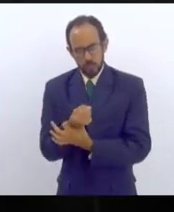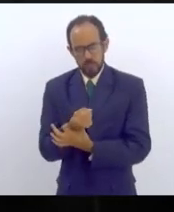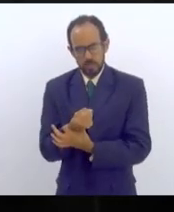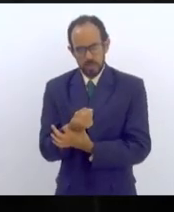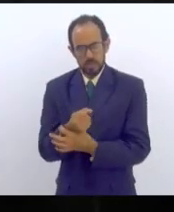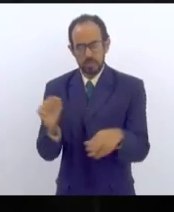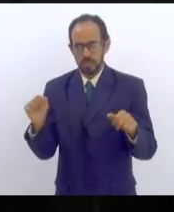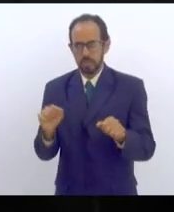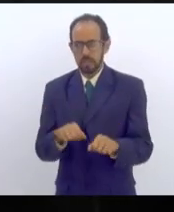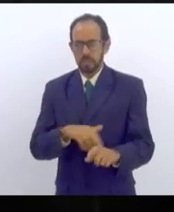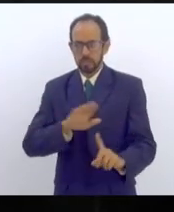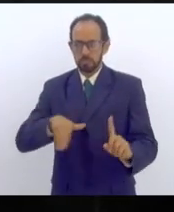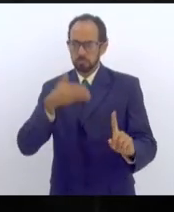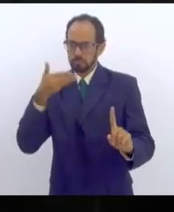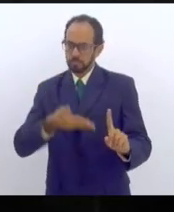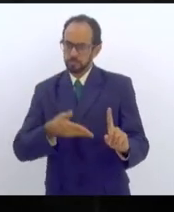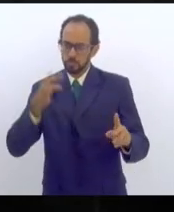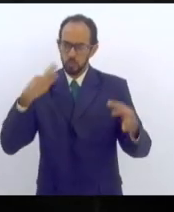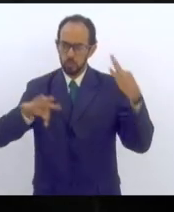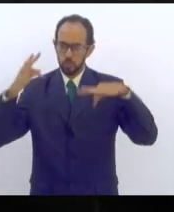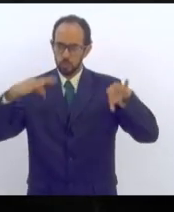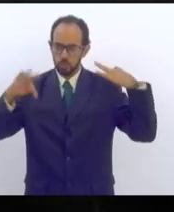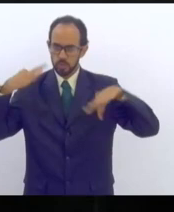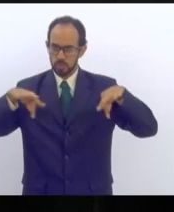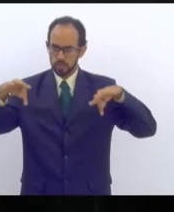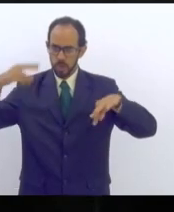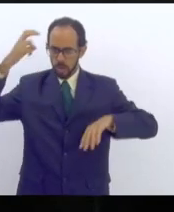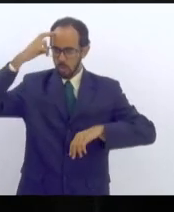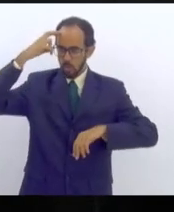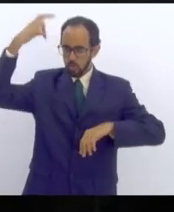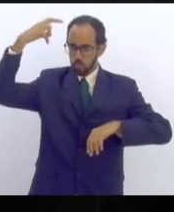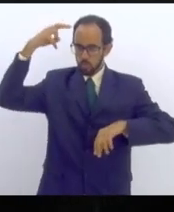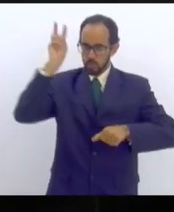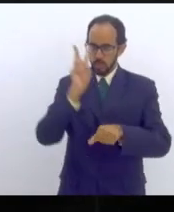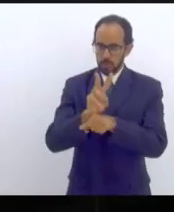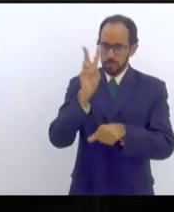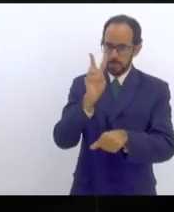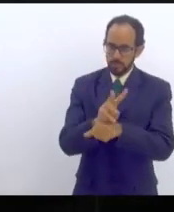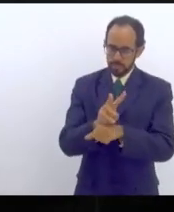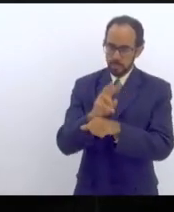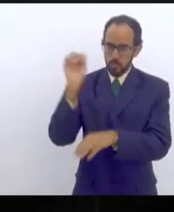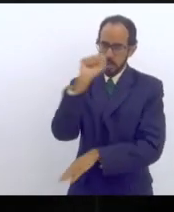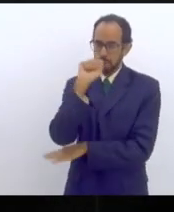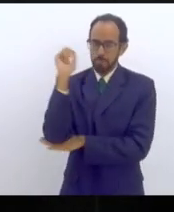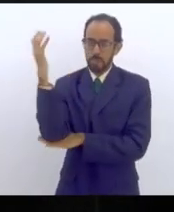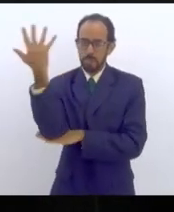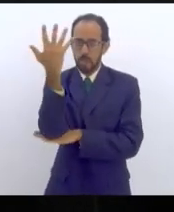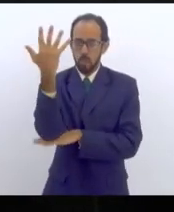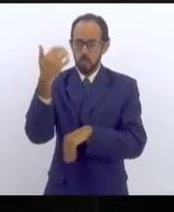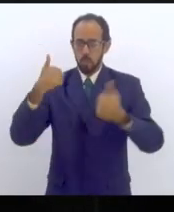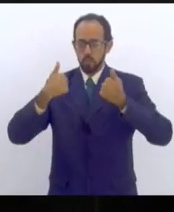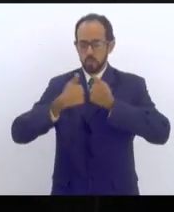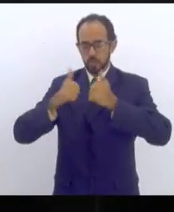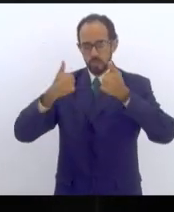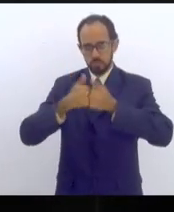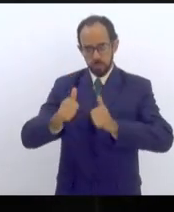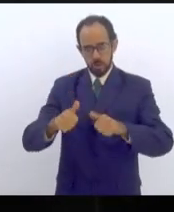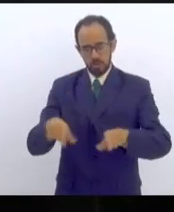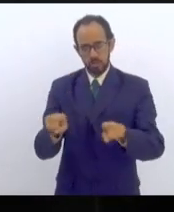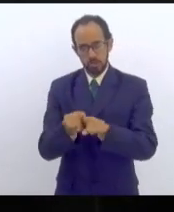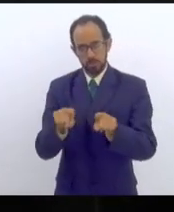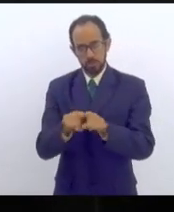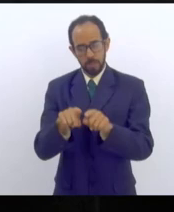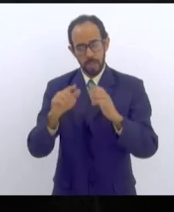em relevância o turismo, a cultura, a preservação ambiental, o transporte e a